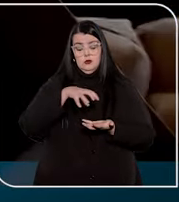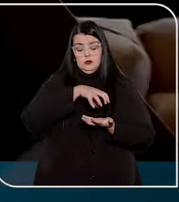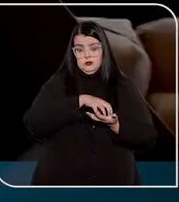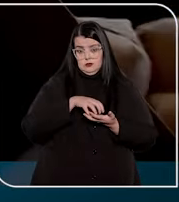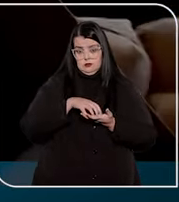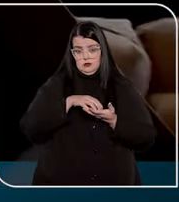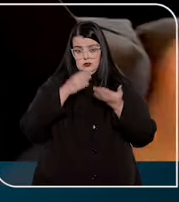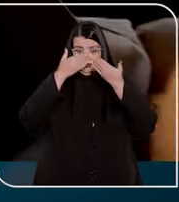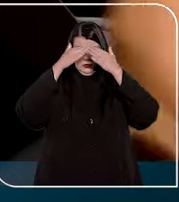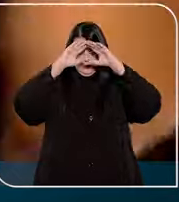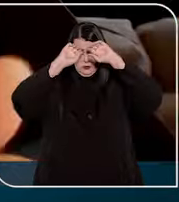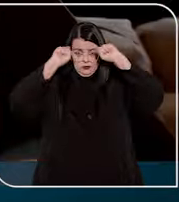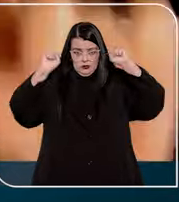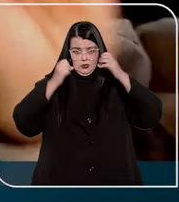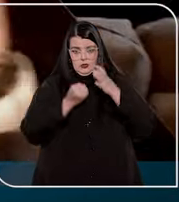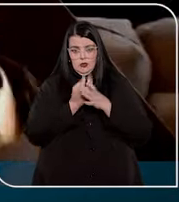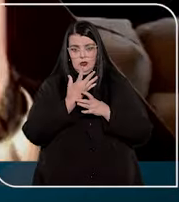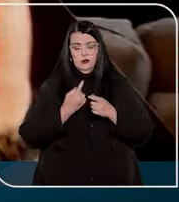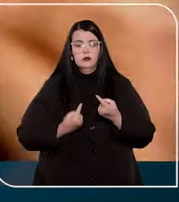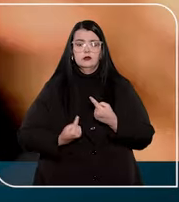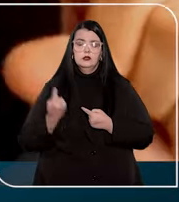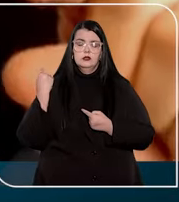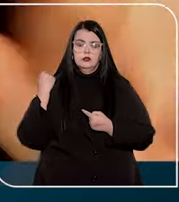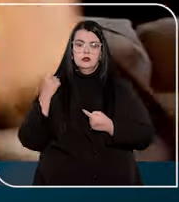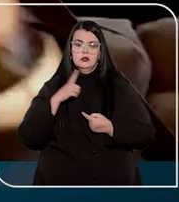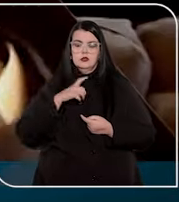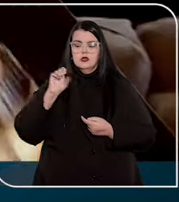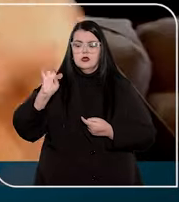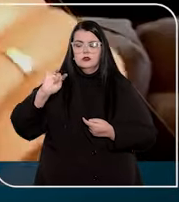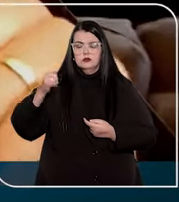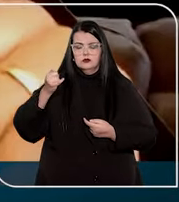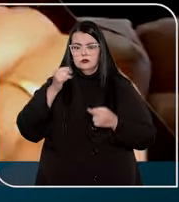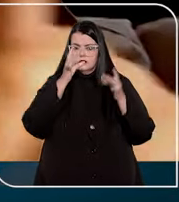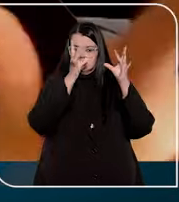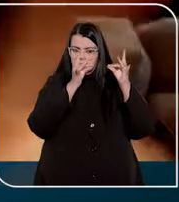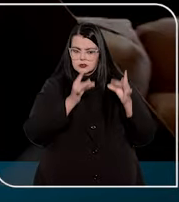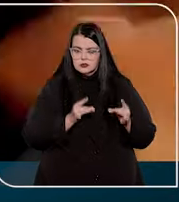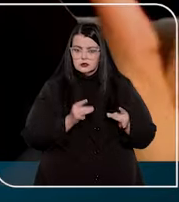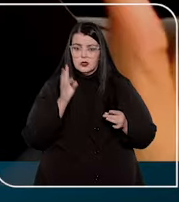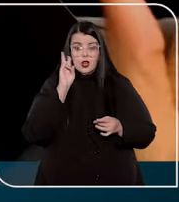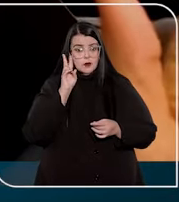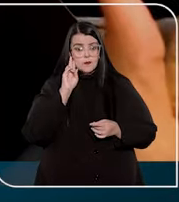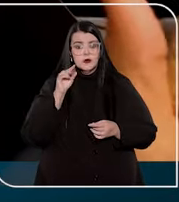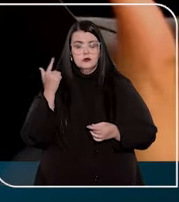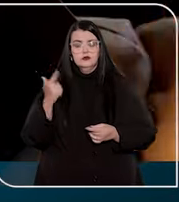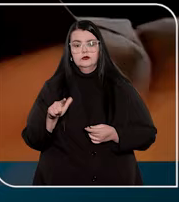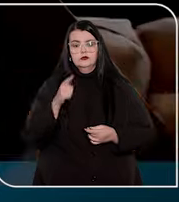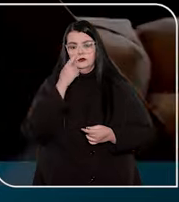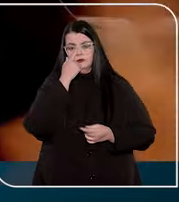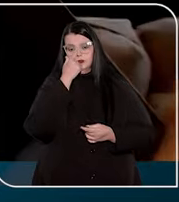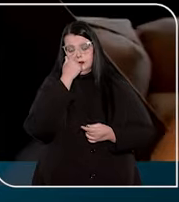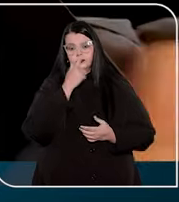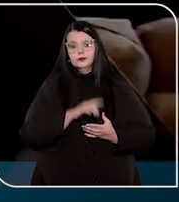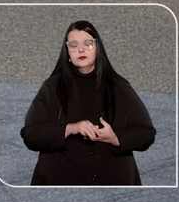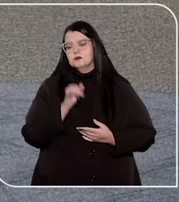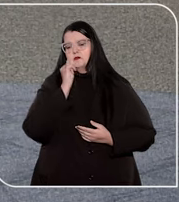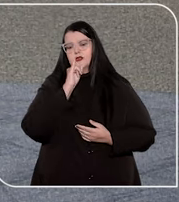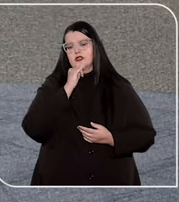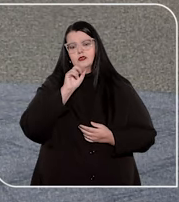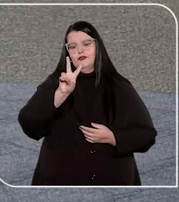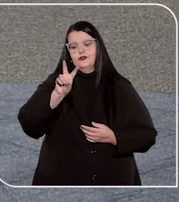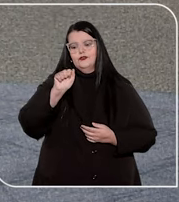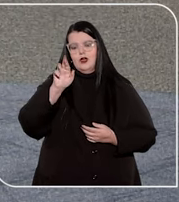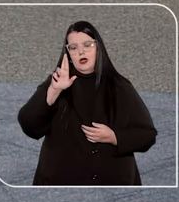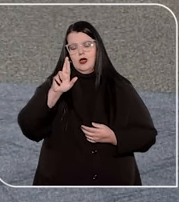no STJ, que julga com uma competência específica bem definida, eu vou lembrar de novo, já chamaram o VAR. O jogo